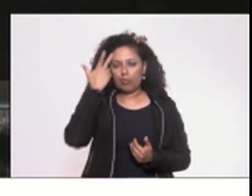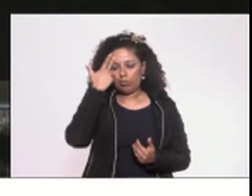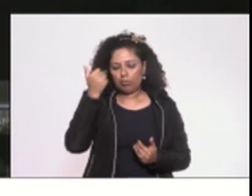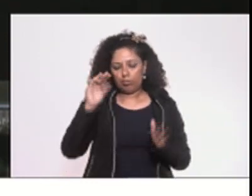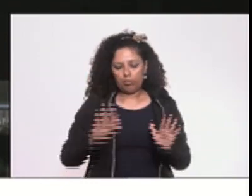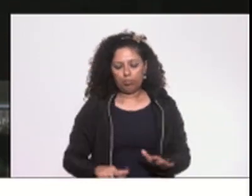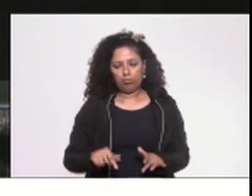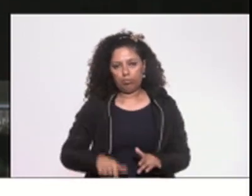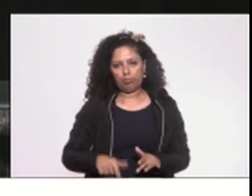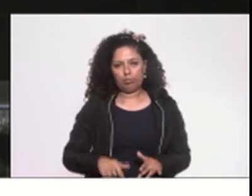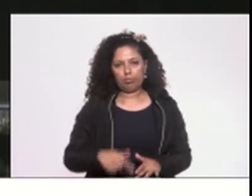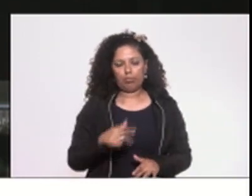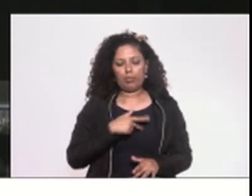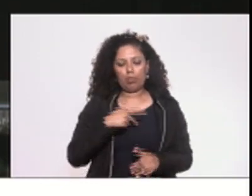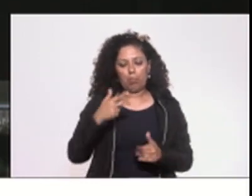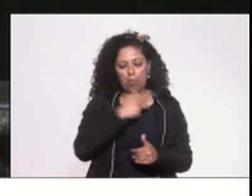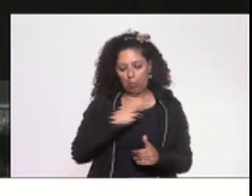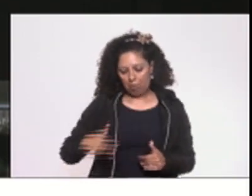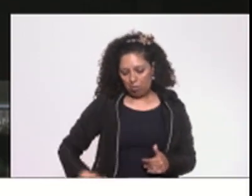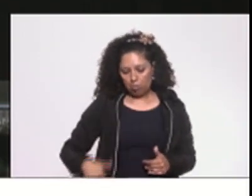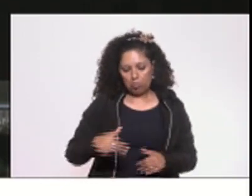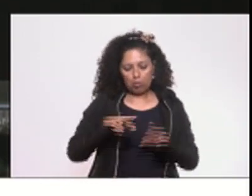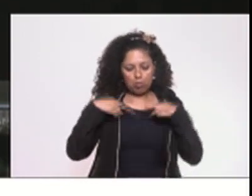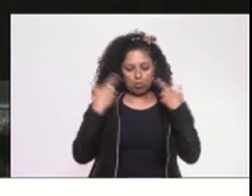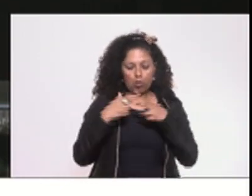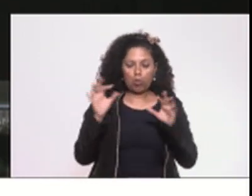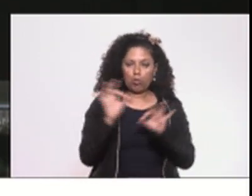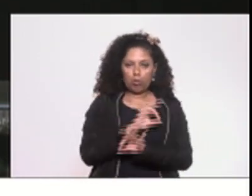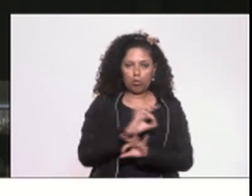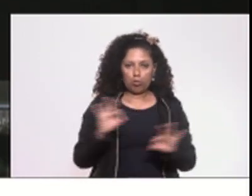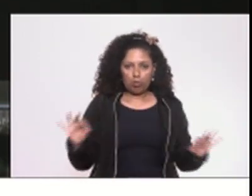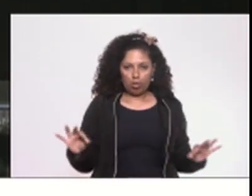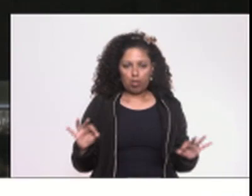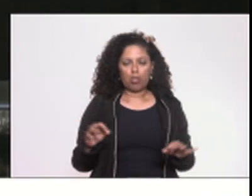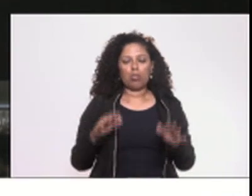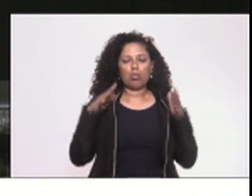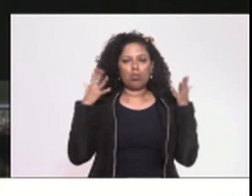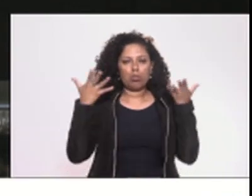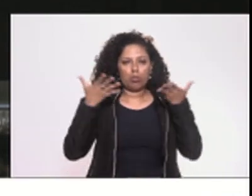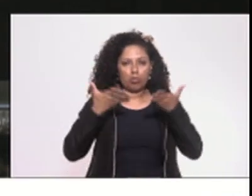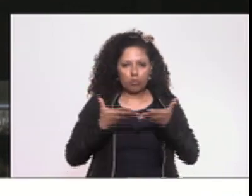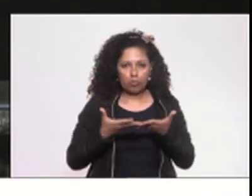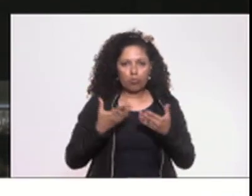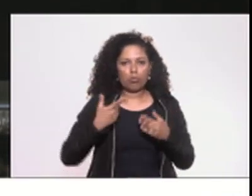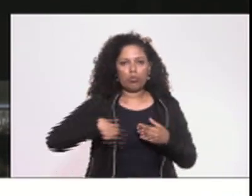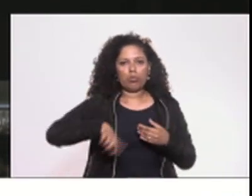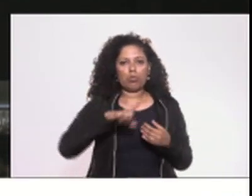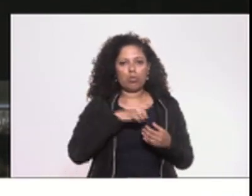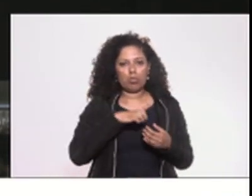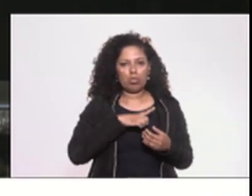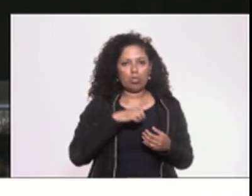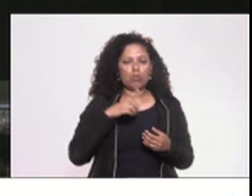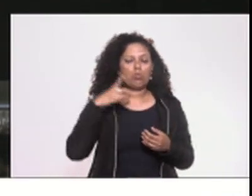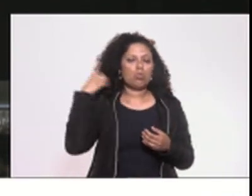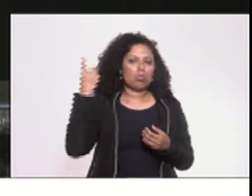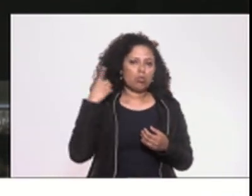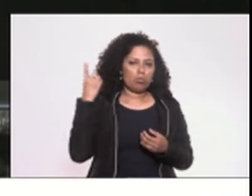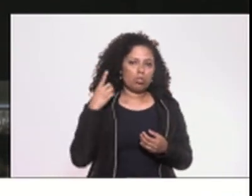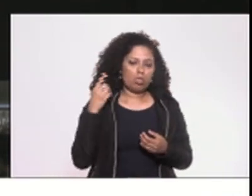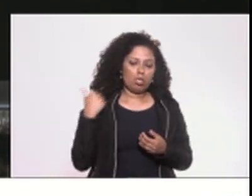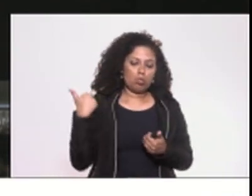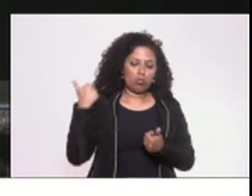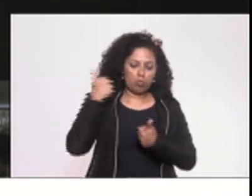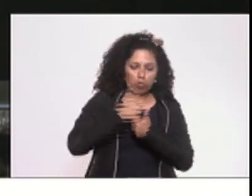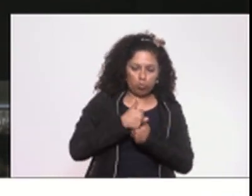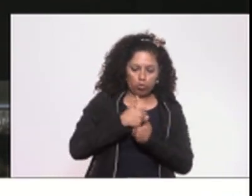aqui, não presido nenhuma das reuniões do fórum, a gente teria aqui deputados no meu